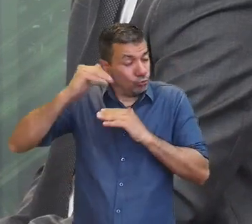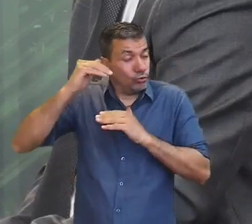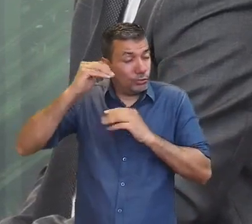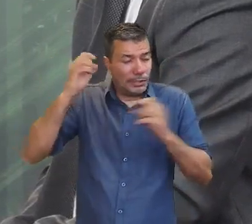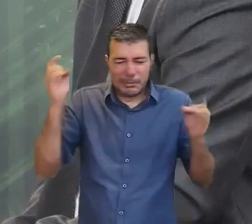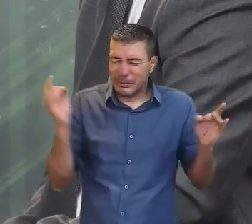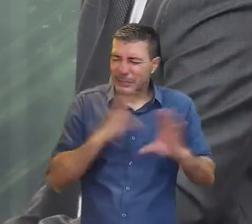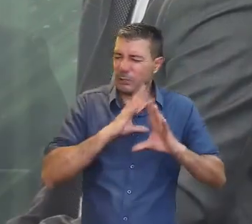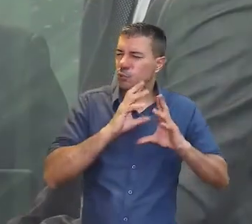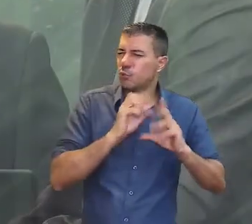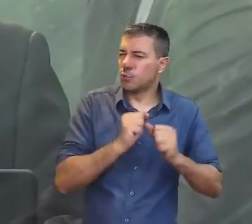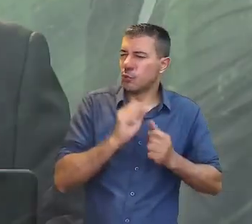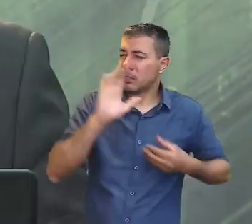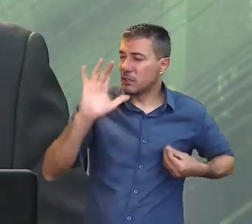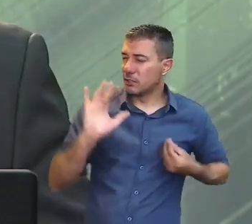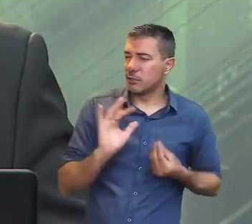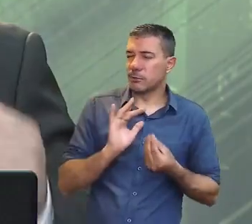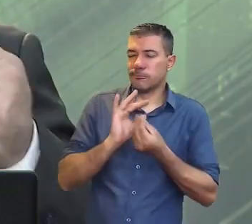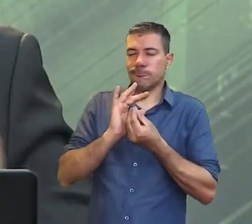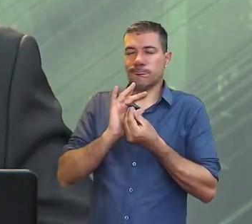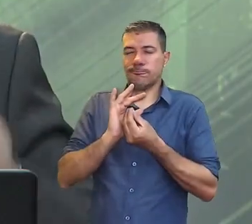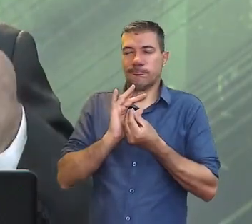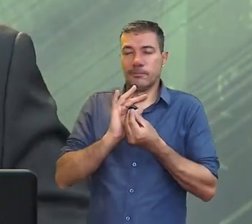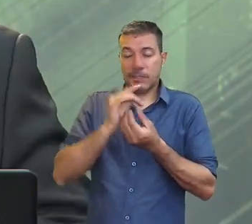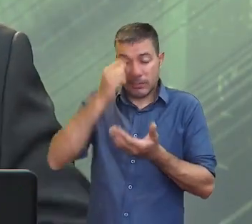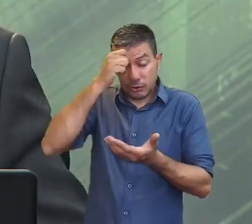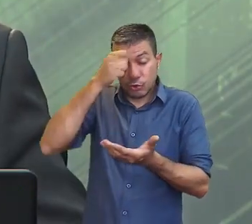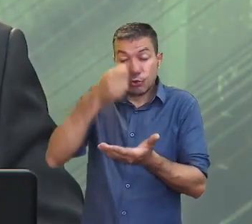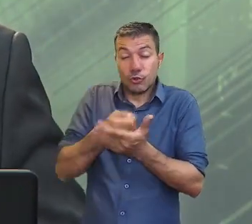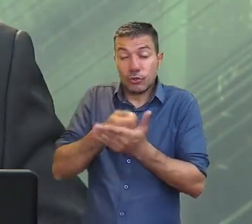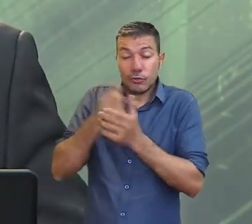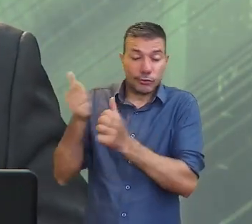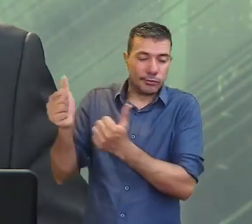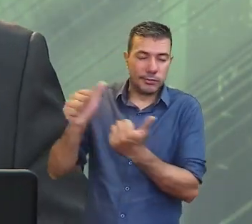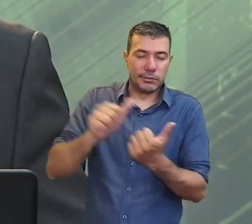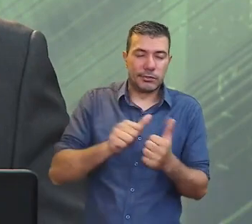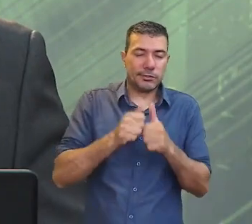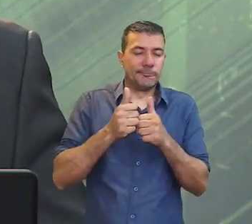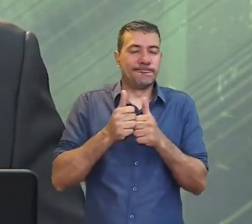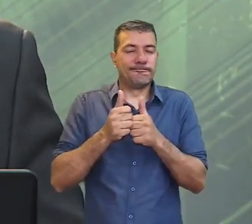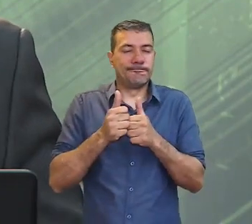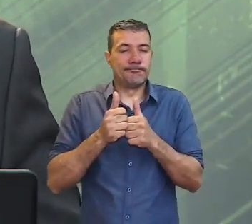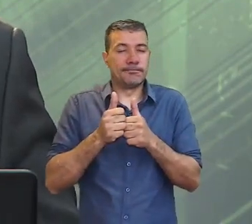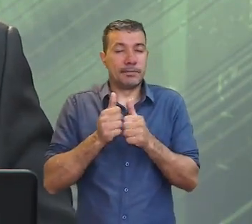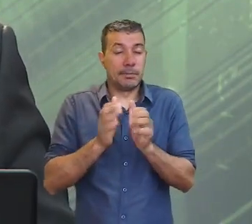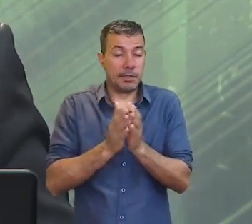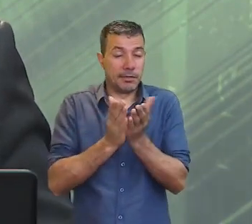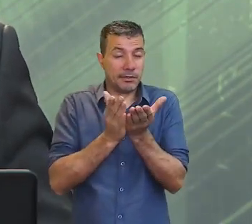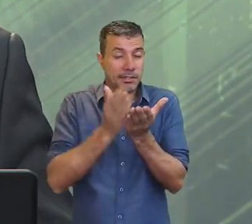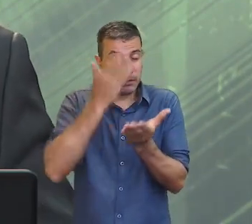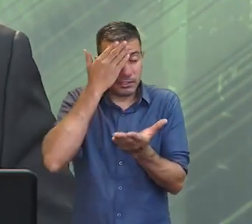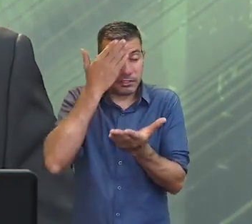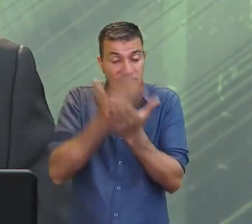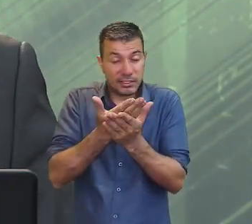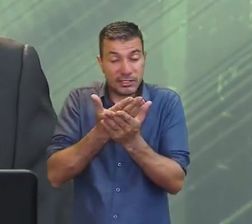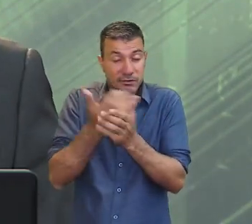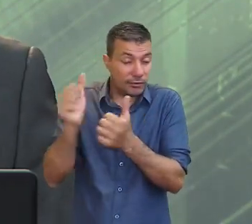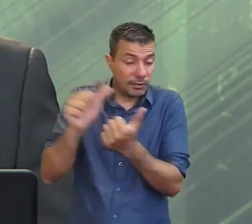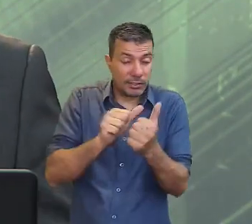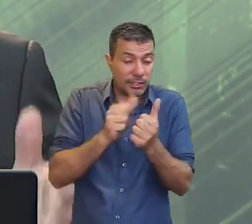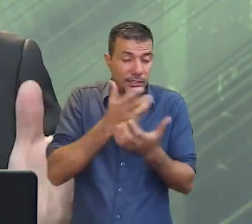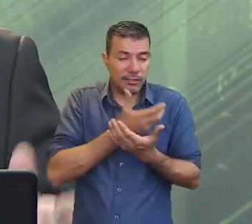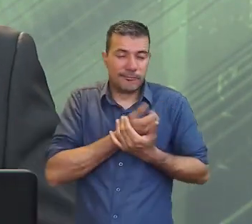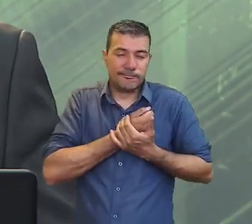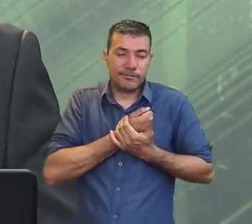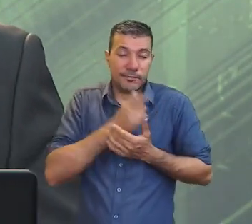com tudo e entregue a sua vida a Cristo, confirmada através do batismo. A Bíblia diz, aquele que crer e for batizado será